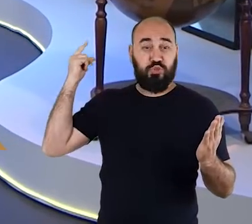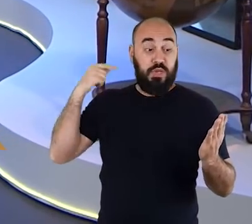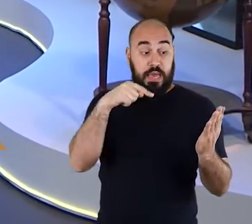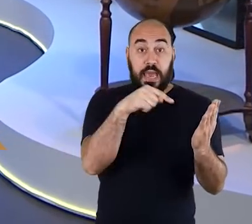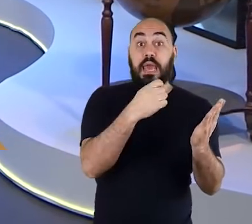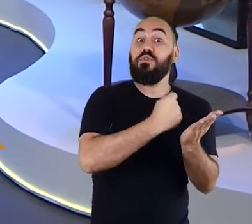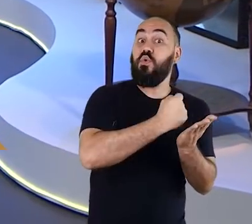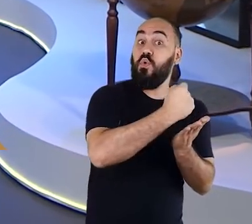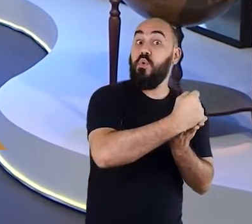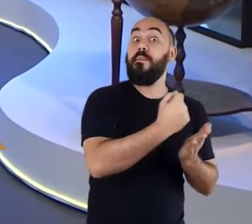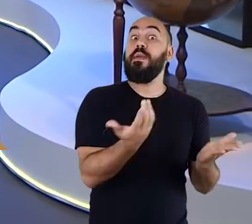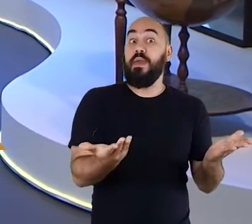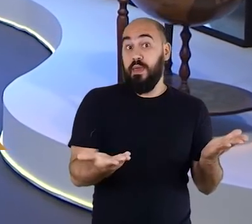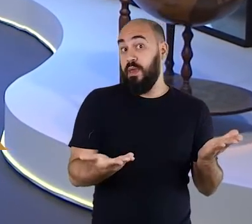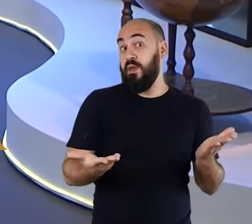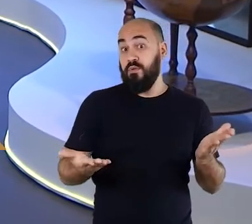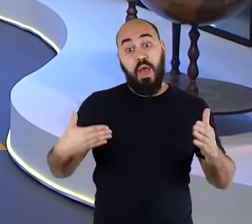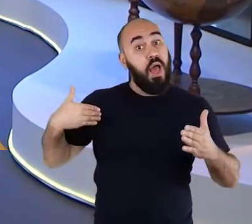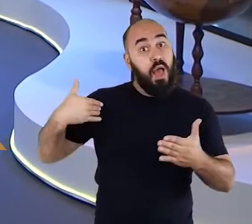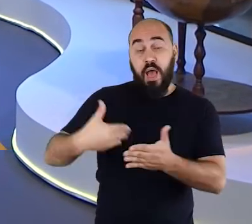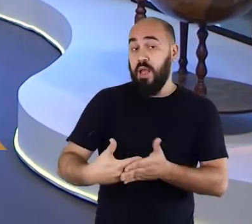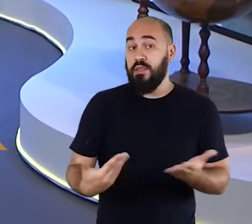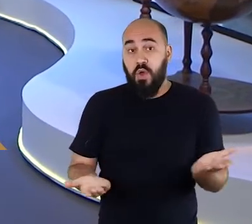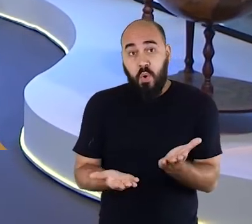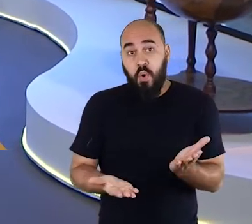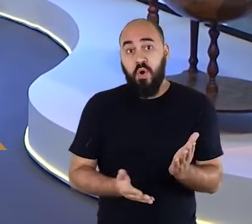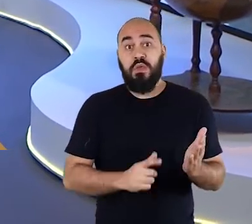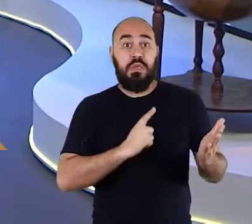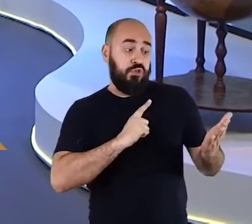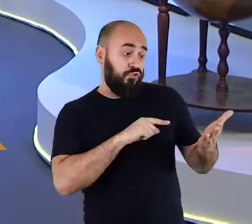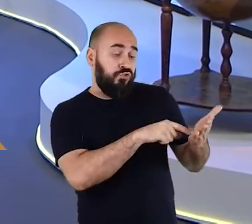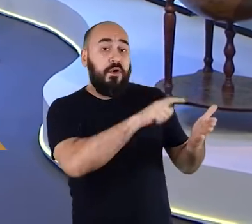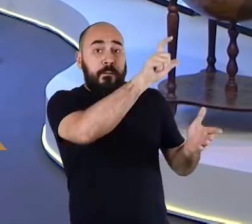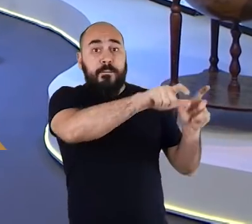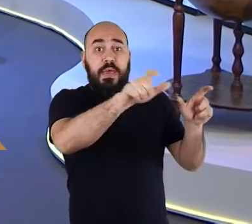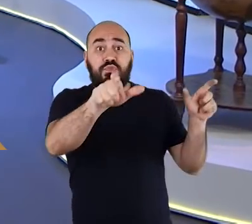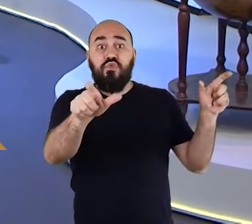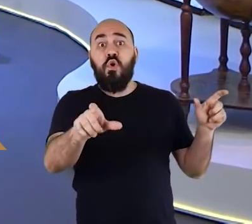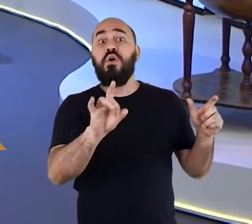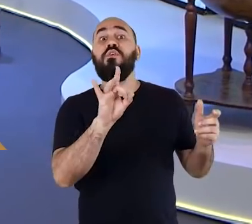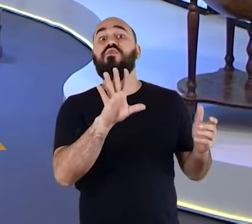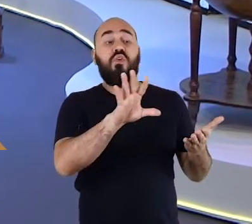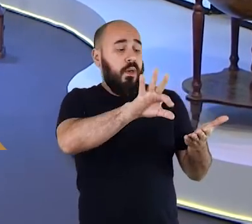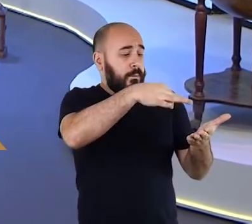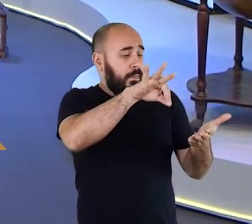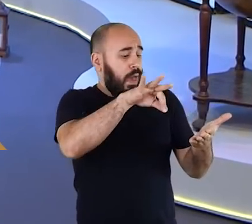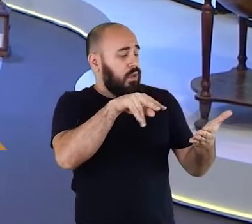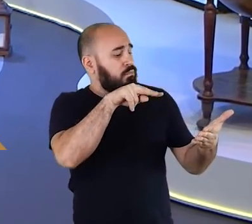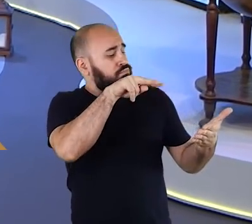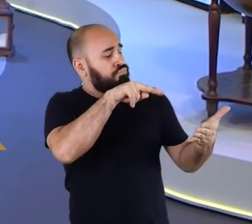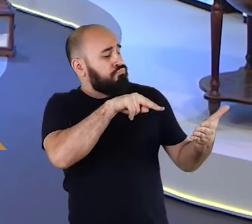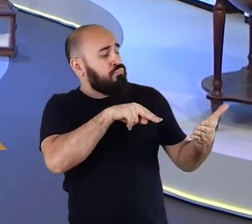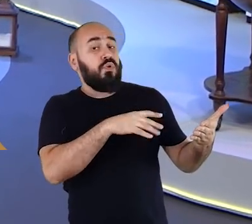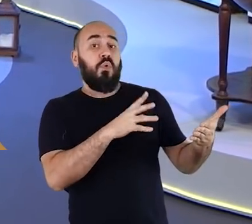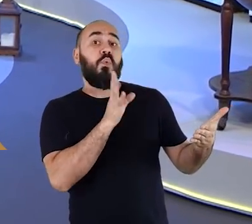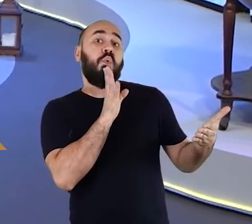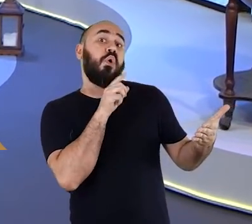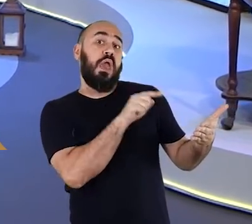o nome de alguns indivíduos que, até então, só eram conhecidos através das páginas das Escrituras